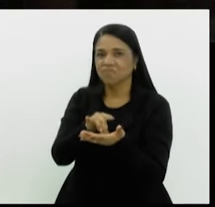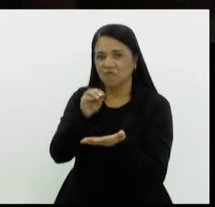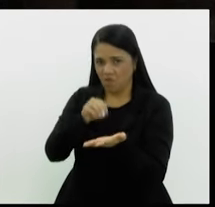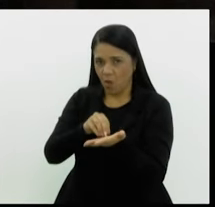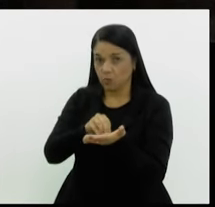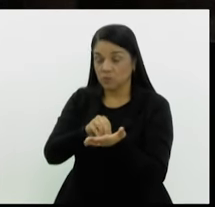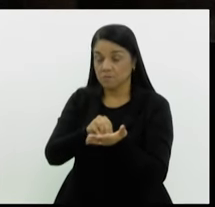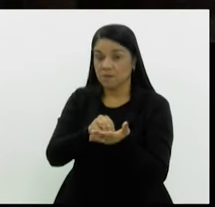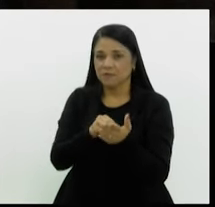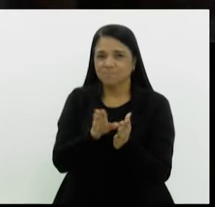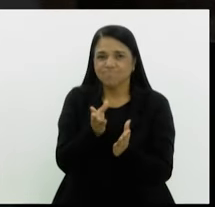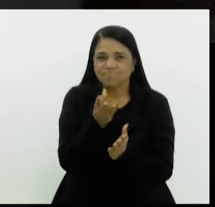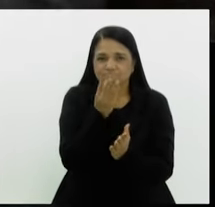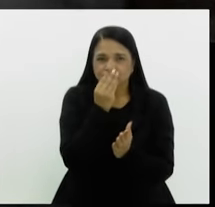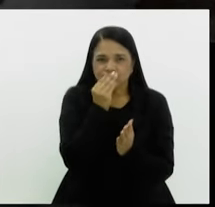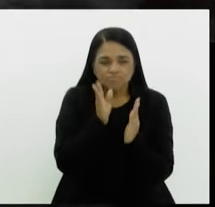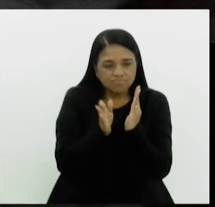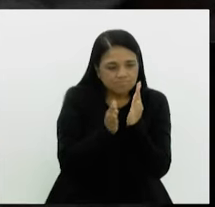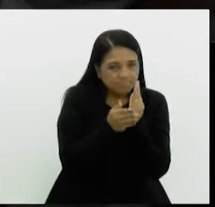muito pior.